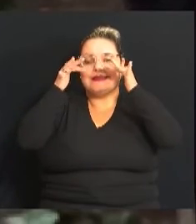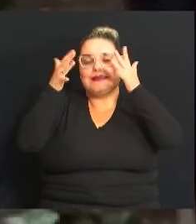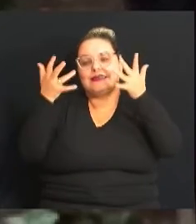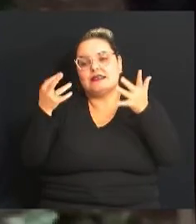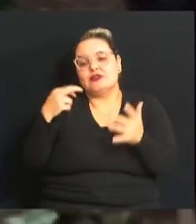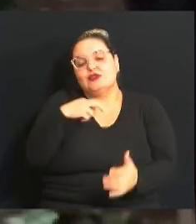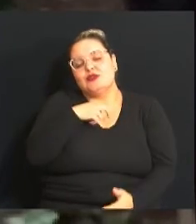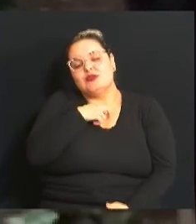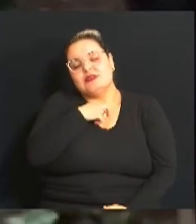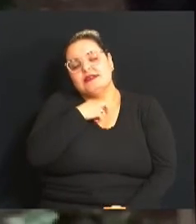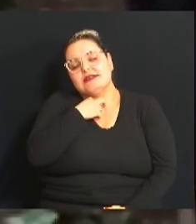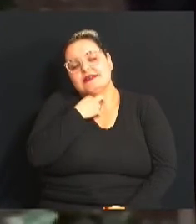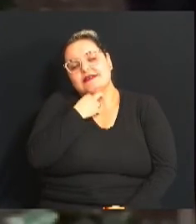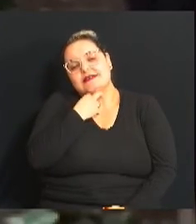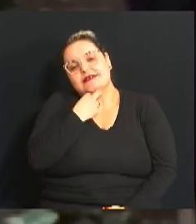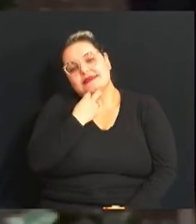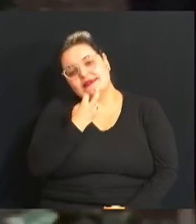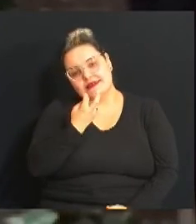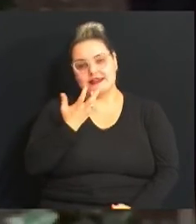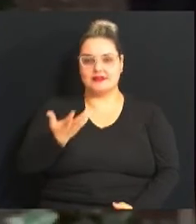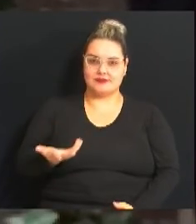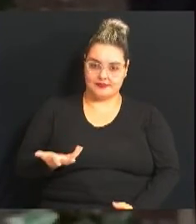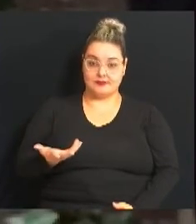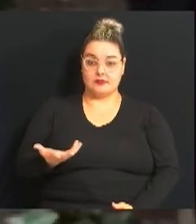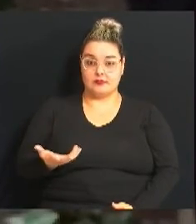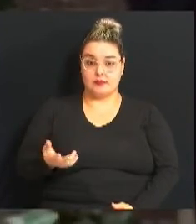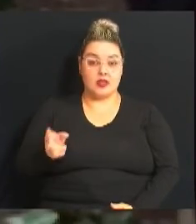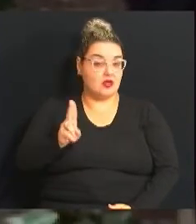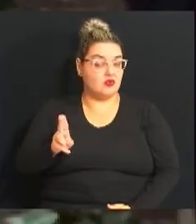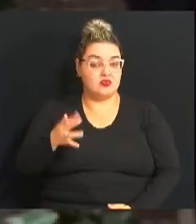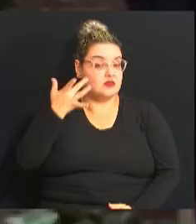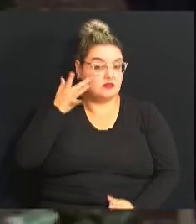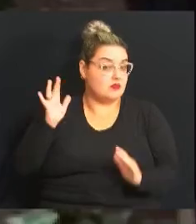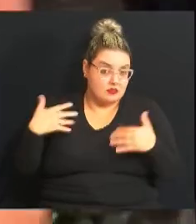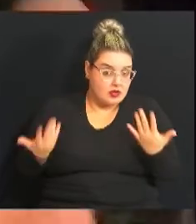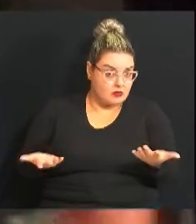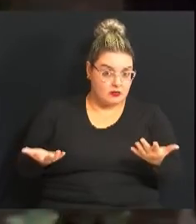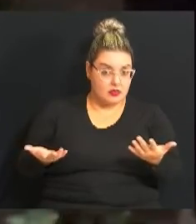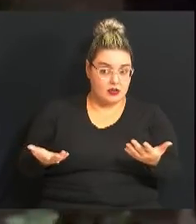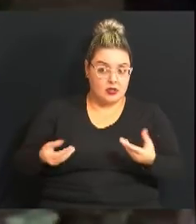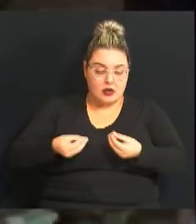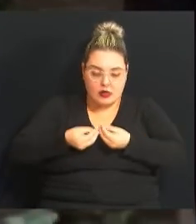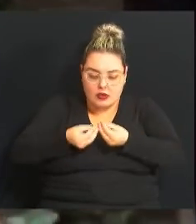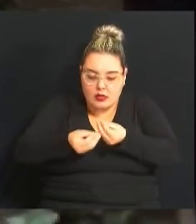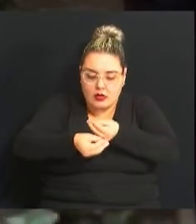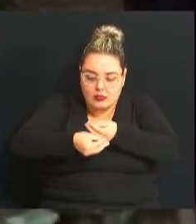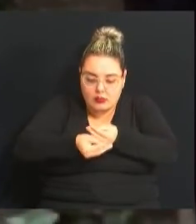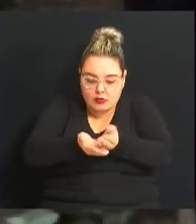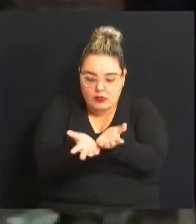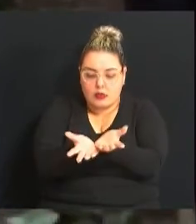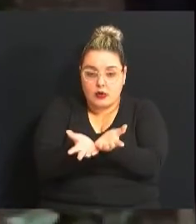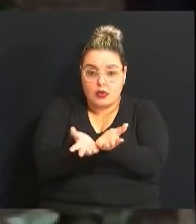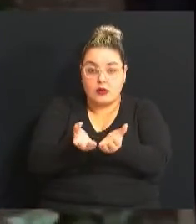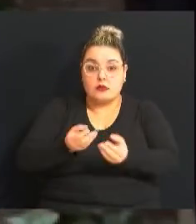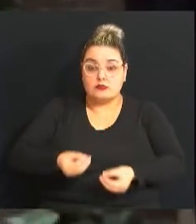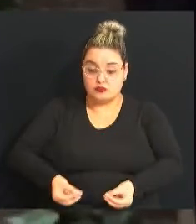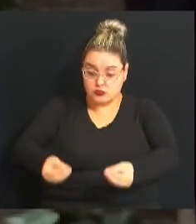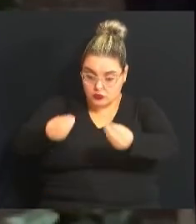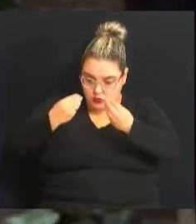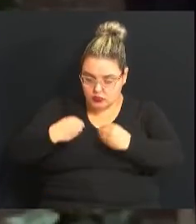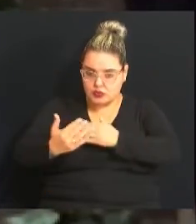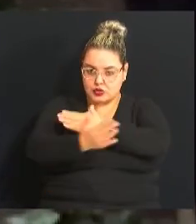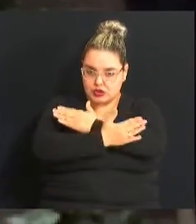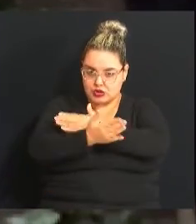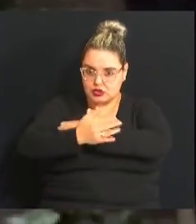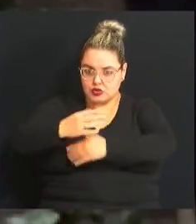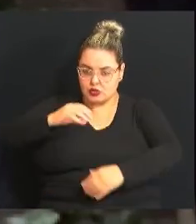voz. E esse conhecimento a gente usa sem saber. E o baralho nos empodera, então, nos ajuda a